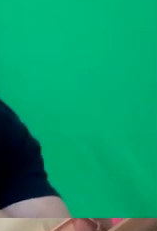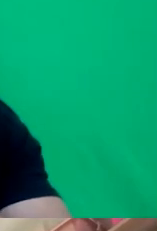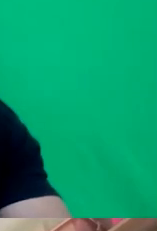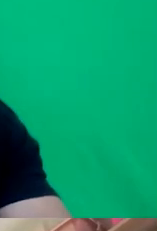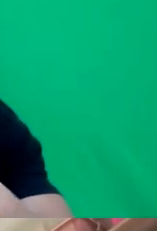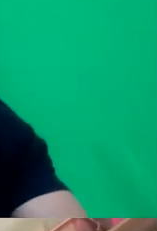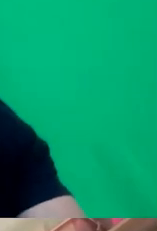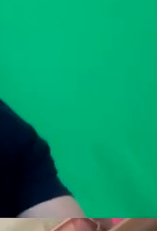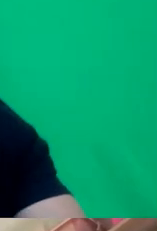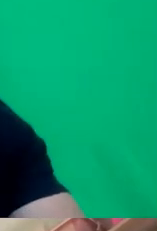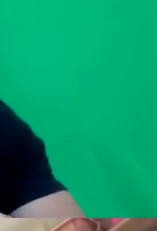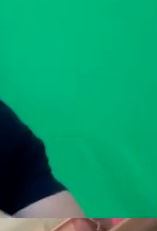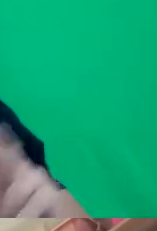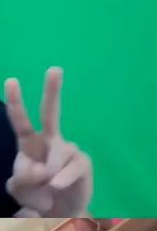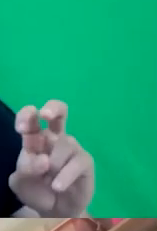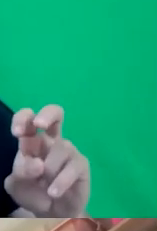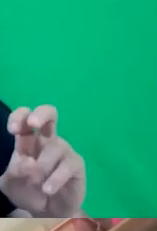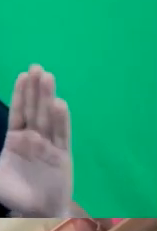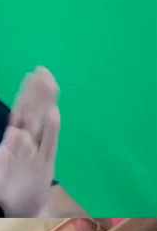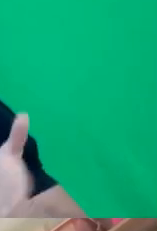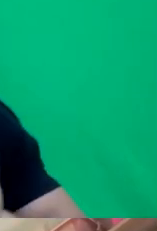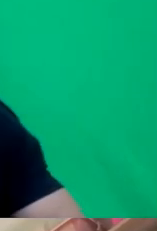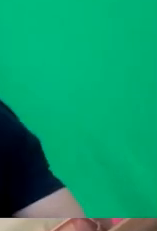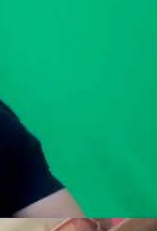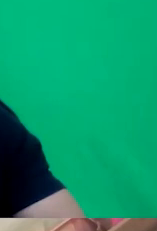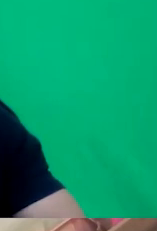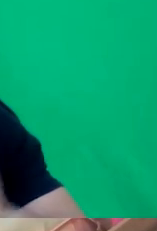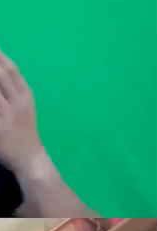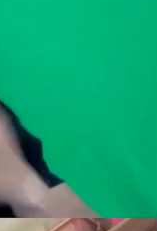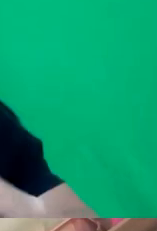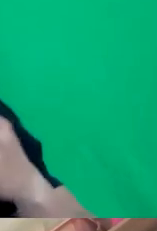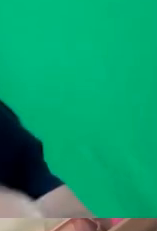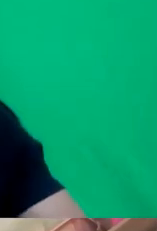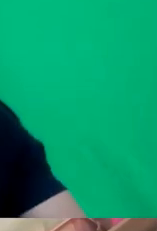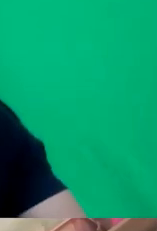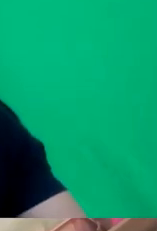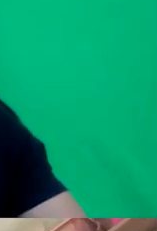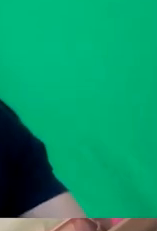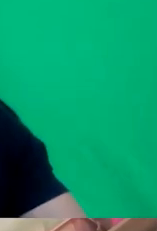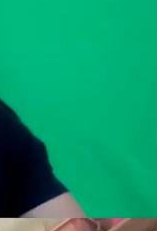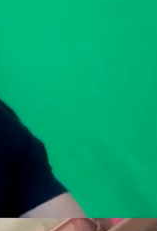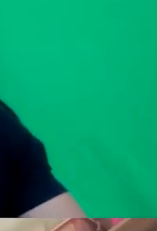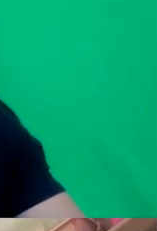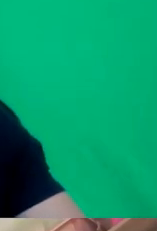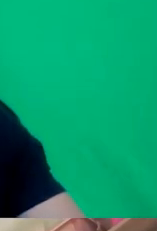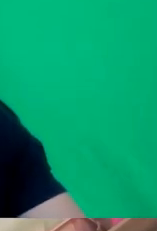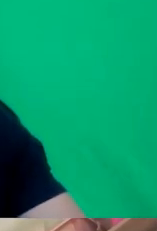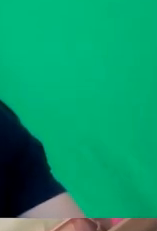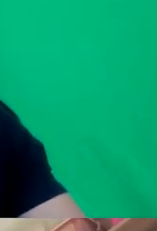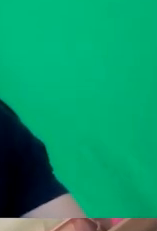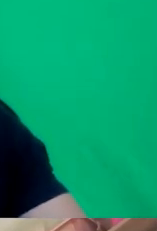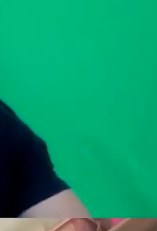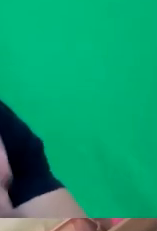famoso porque ele já virou tema de concurso, de vestibular. Então, tem lá o heredograma da